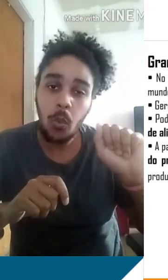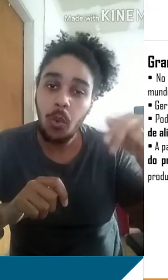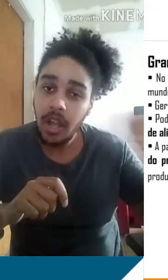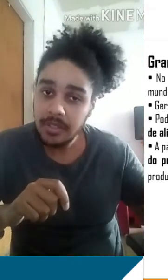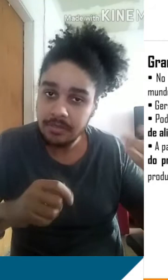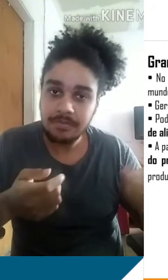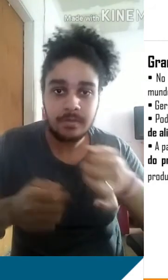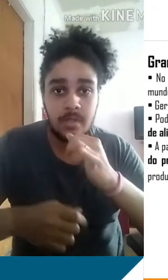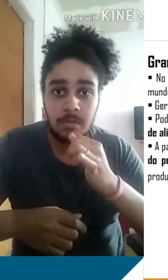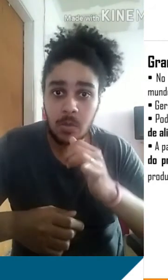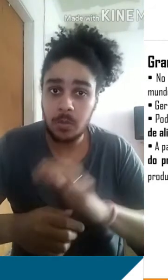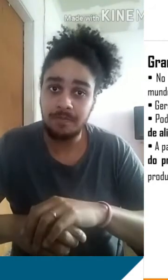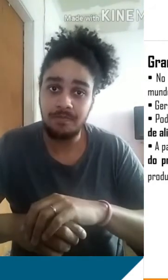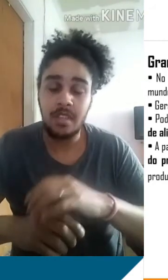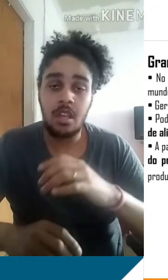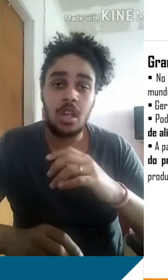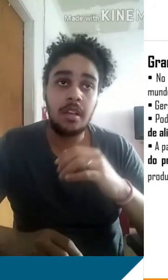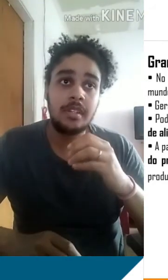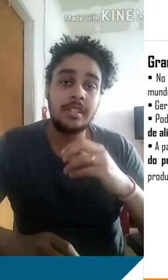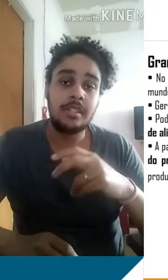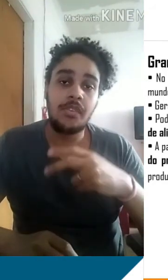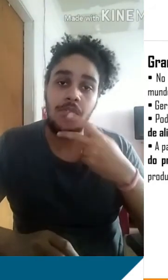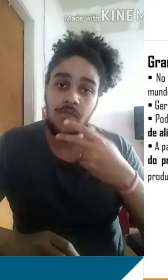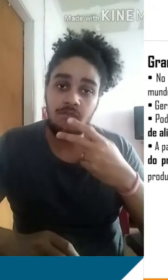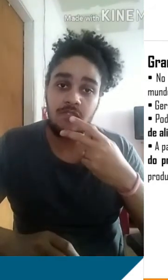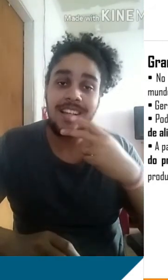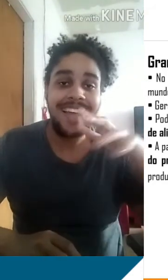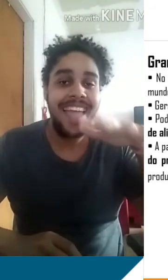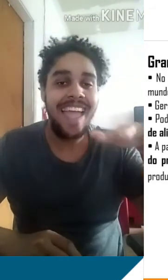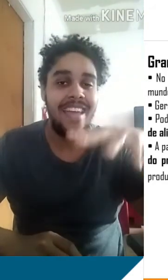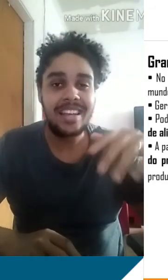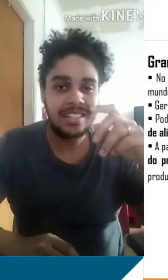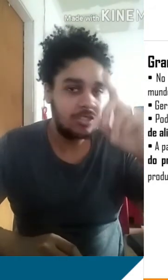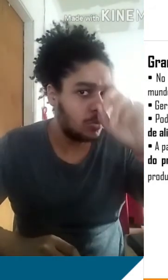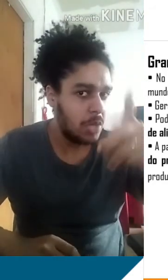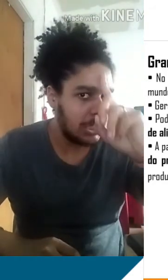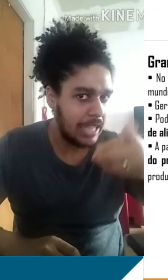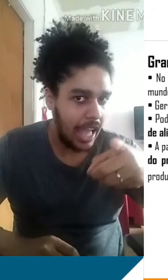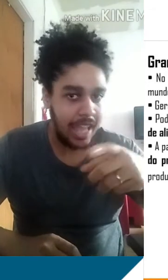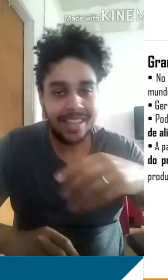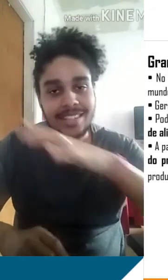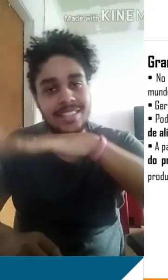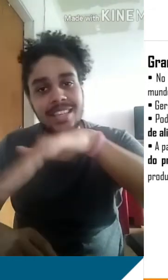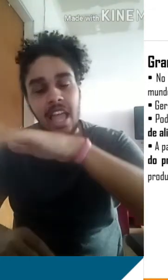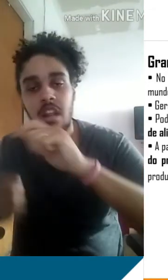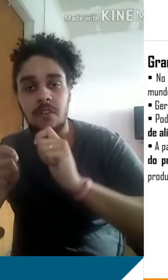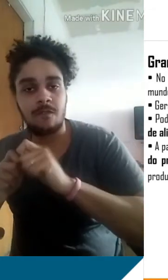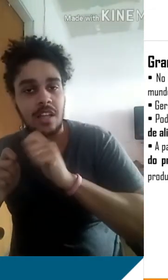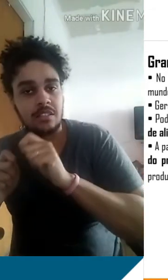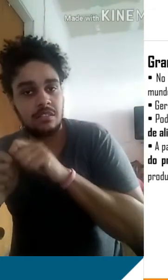e regiões do fazer, onde ficam essas fábricas que pagam salários baixíssimos, né, não garantem